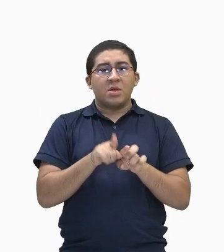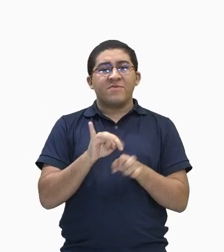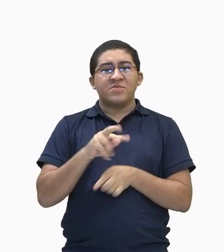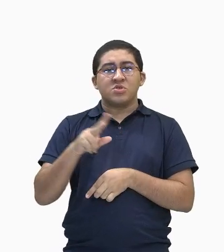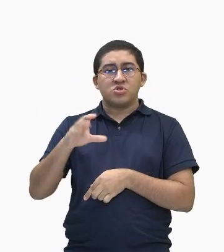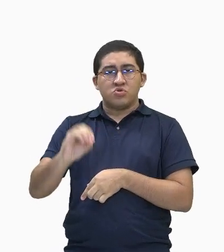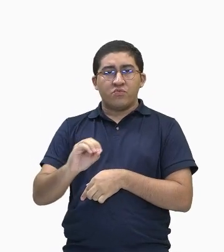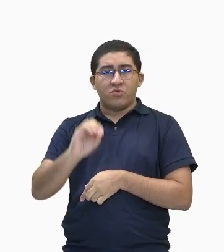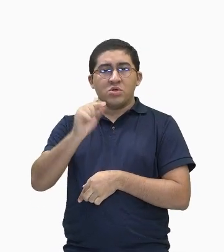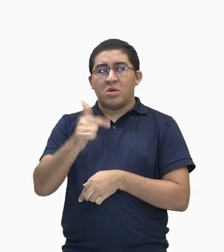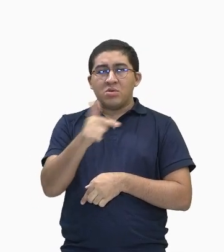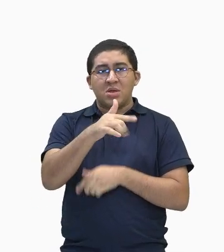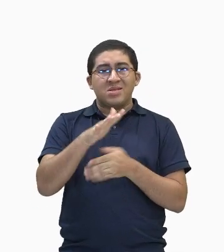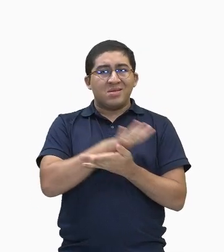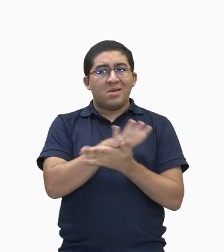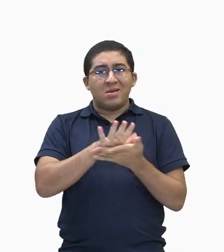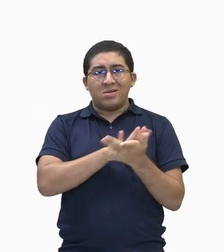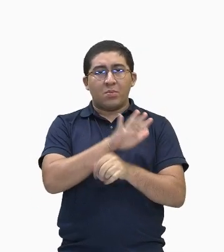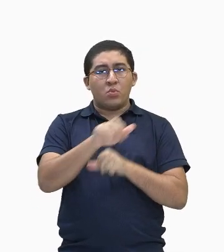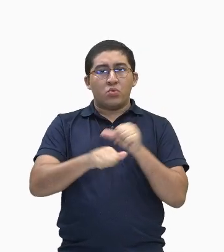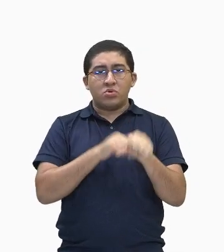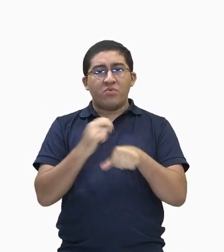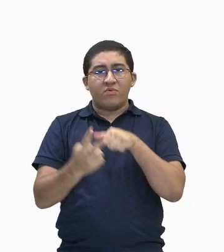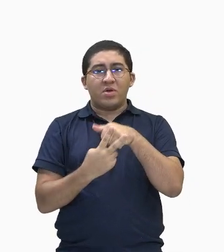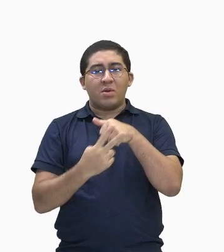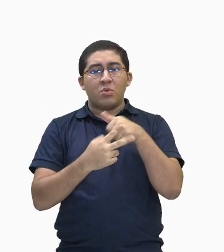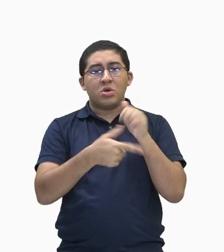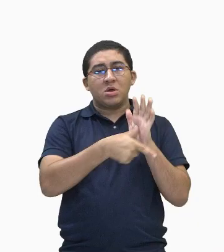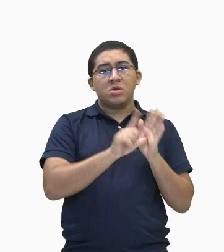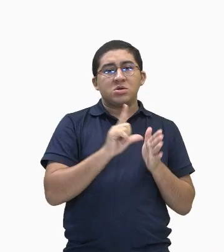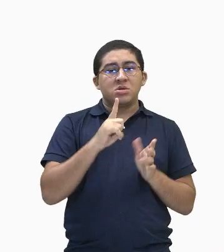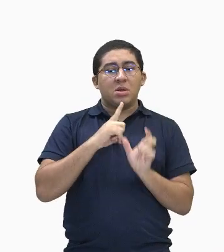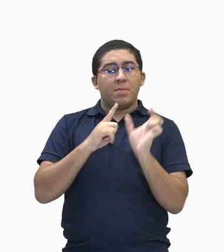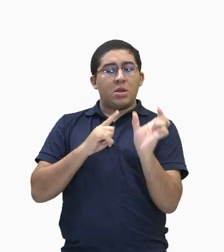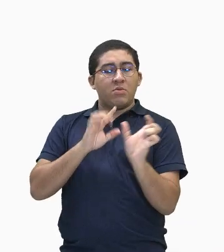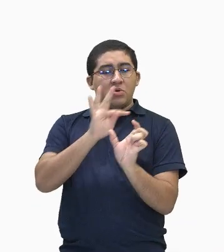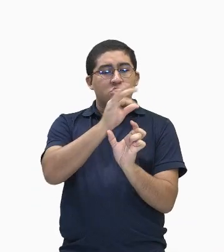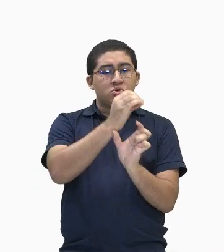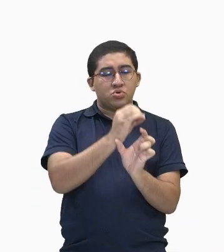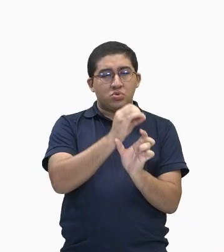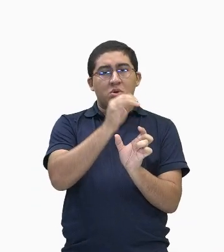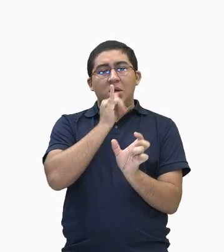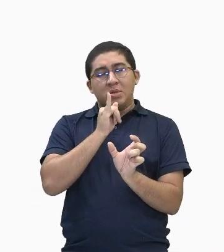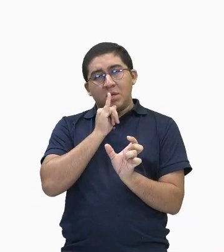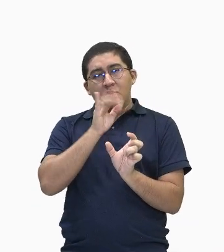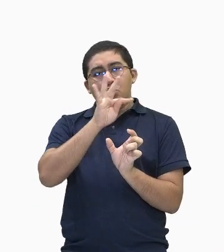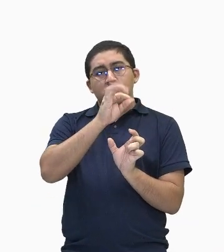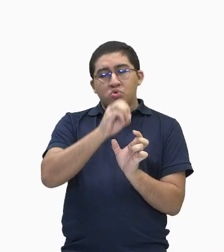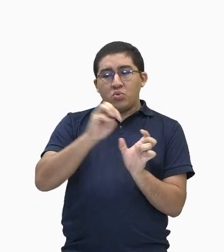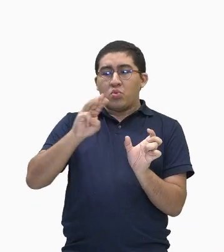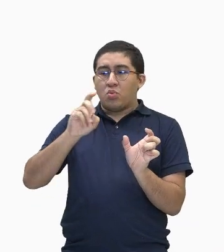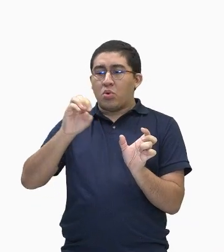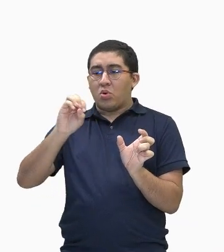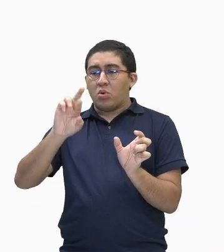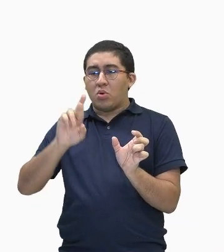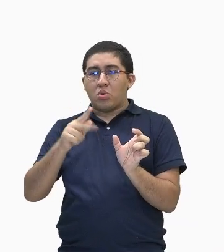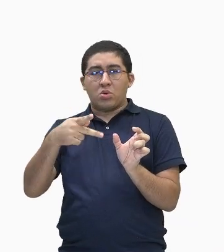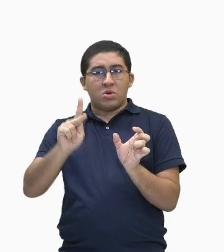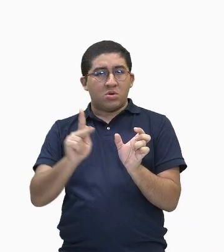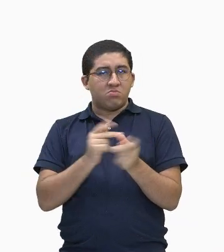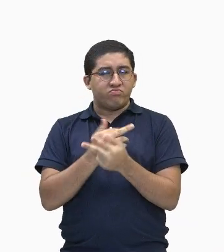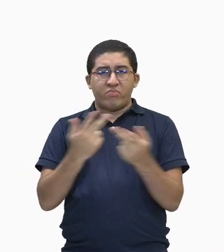sem modificação acompanhado da palavra to. Por exemplo, to work, to do, ok? Então, isso aqui